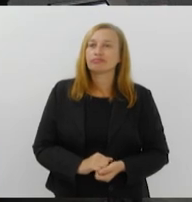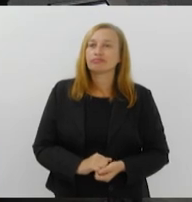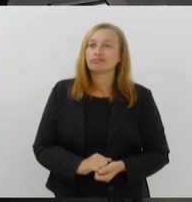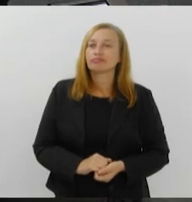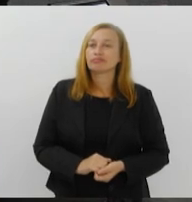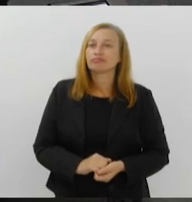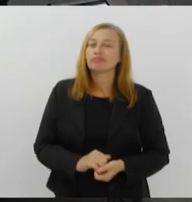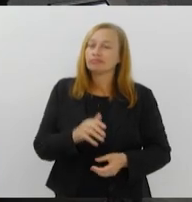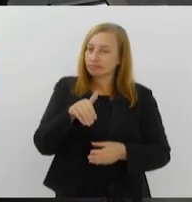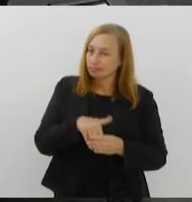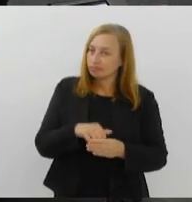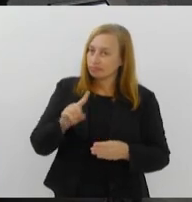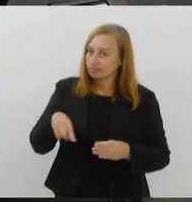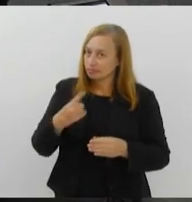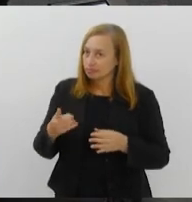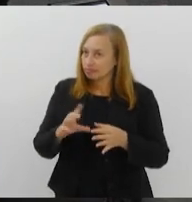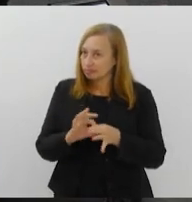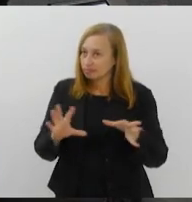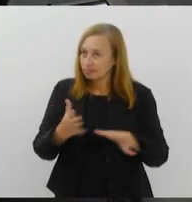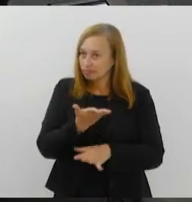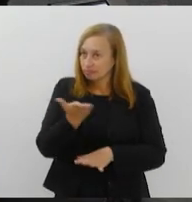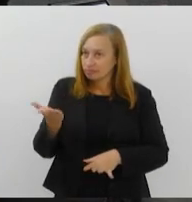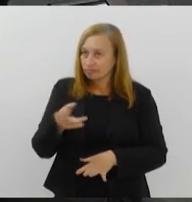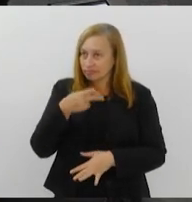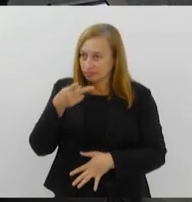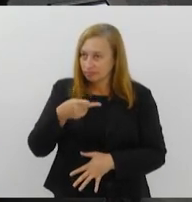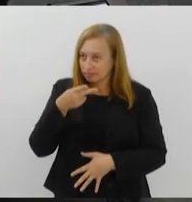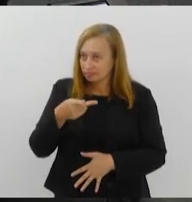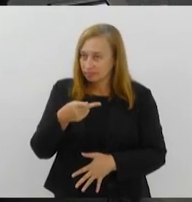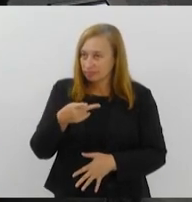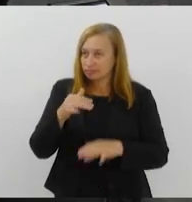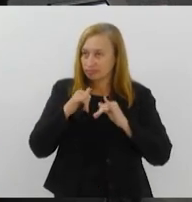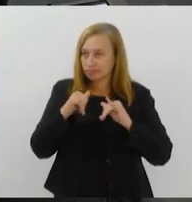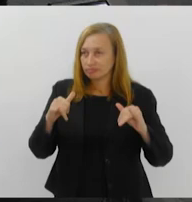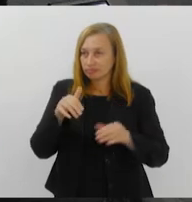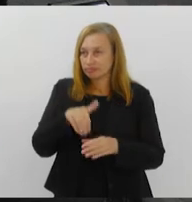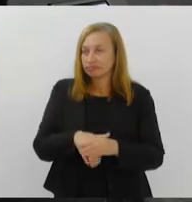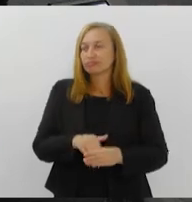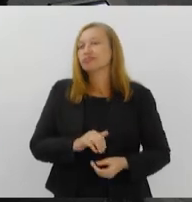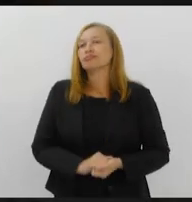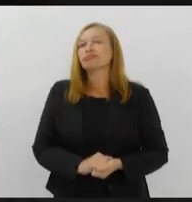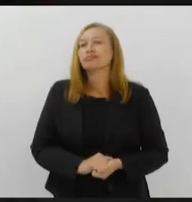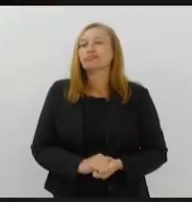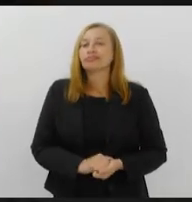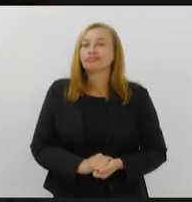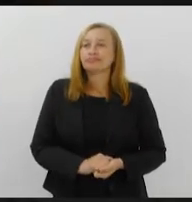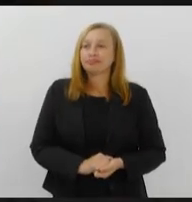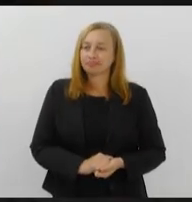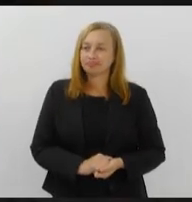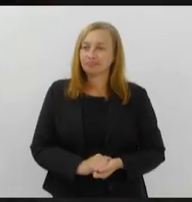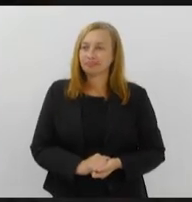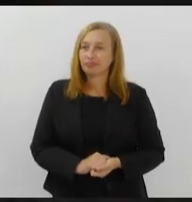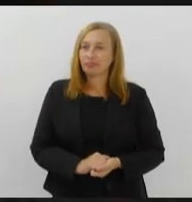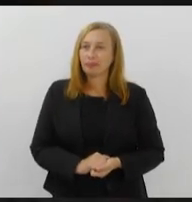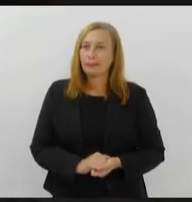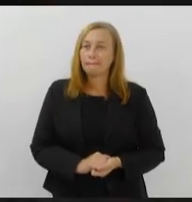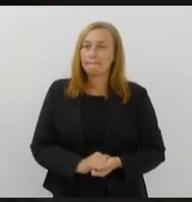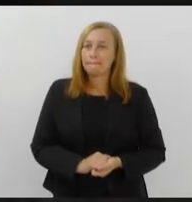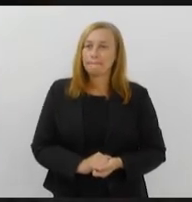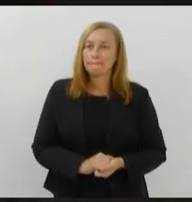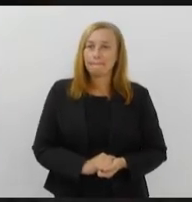Votar e depois já abro aqui na sequência que está escrito para a declaração de voto. Então, o